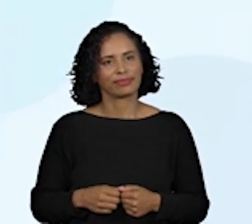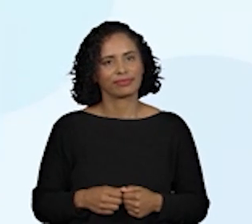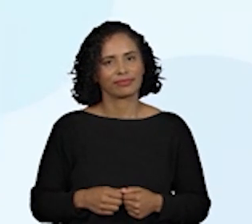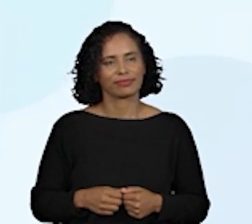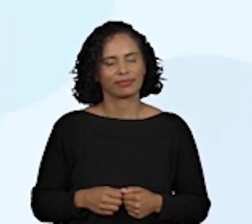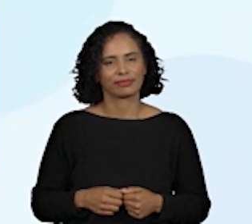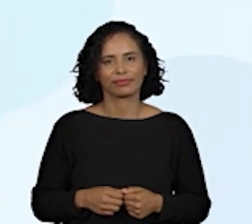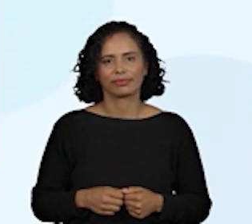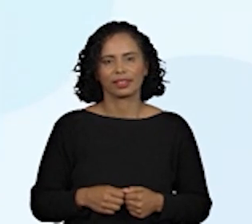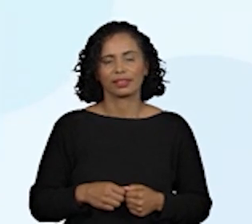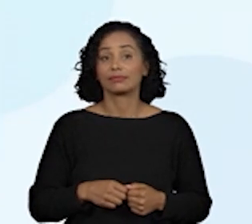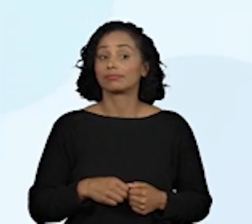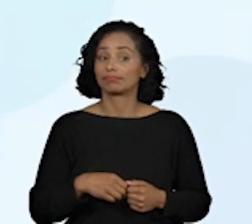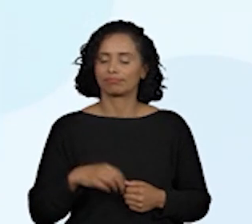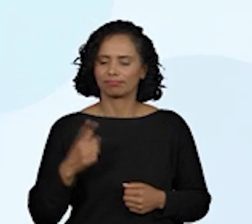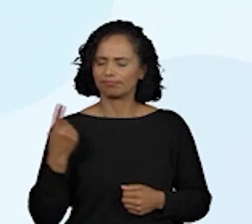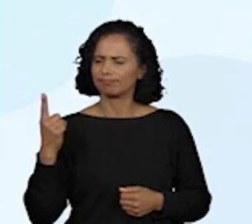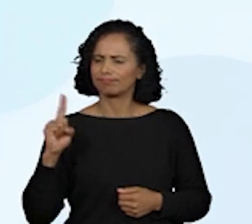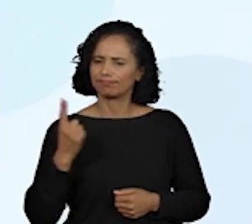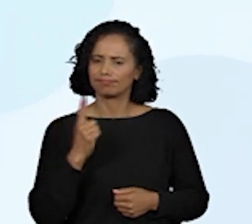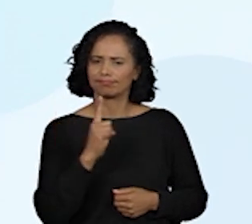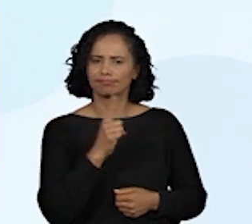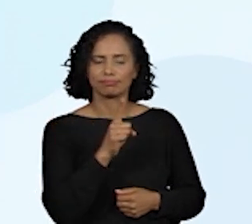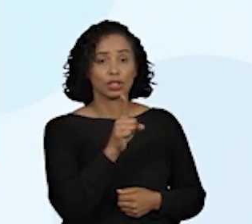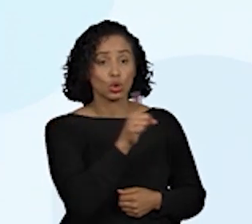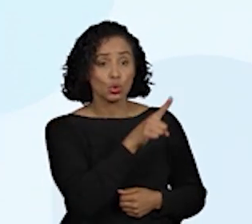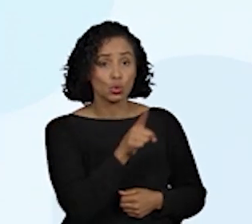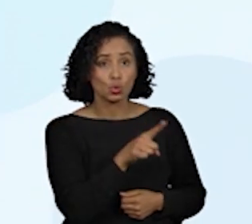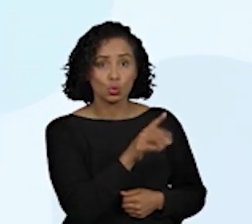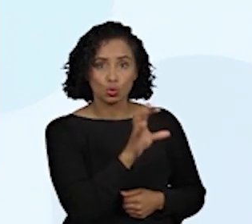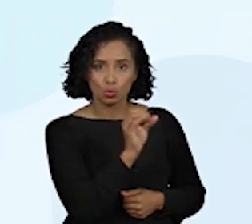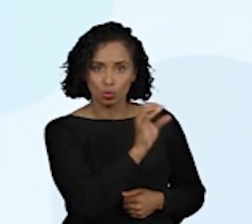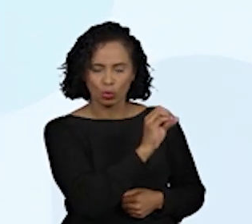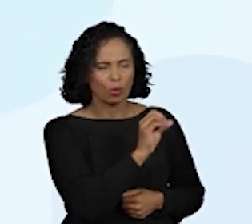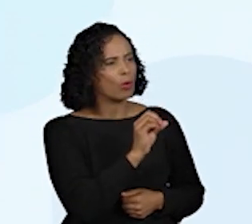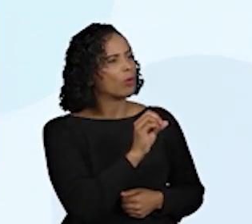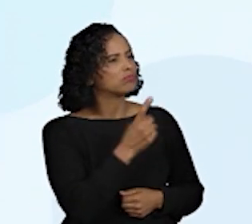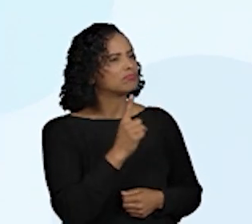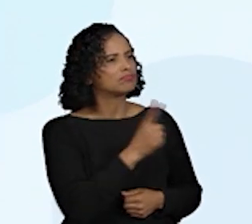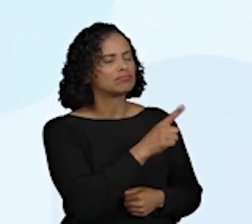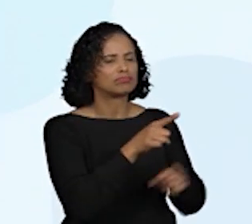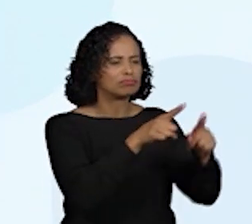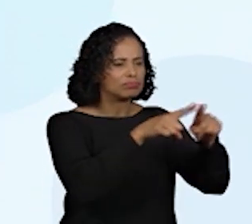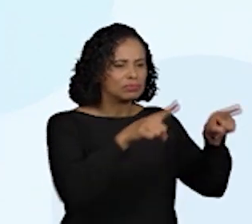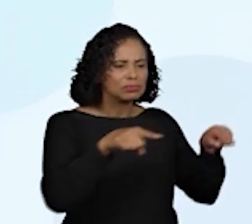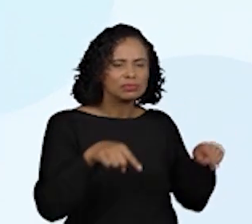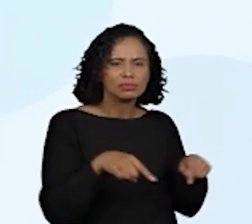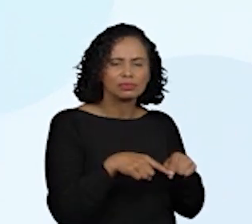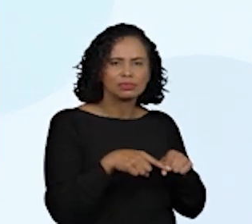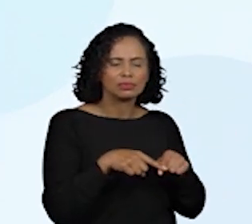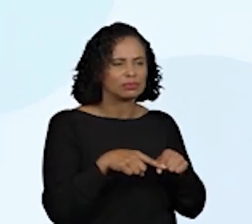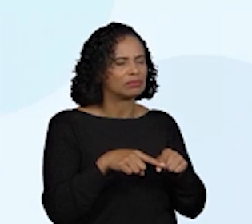Sem entender o que estava acontecendo, Petrúquio voltou ao lago e perguntou: